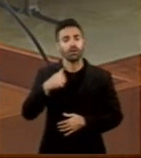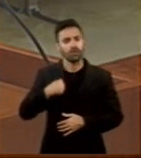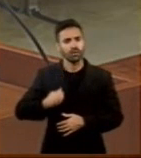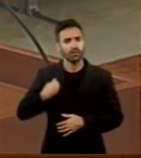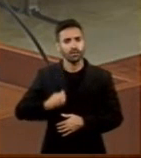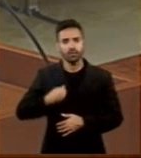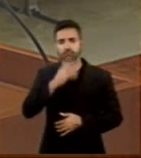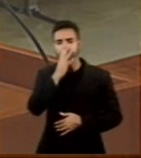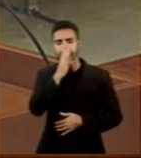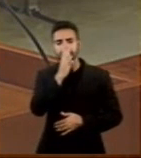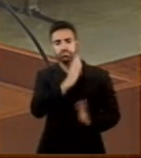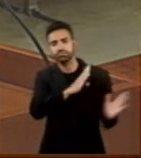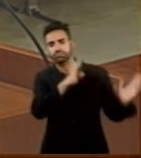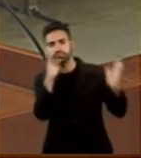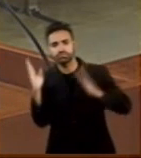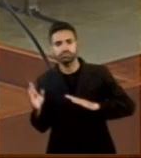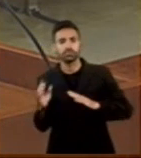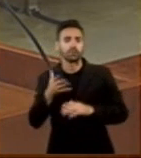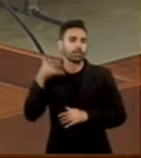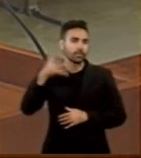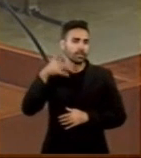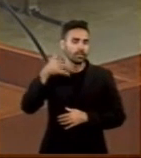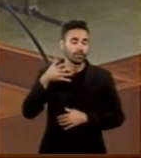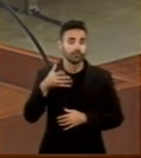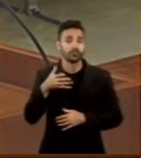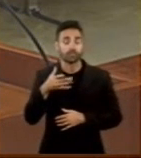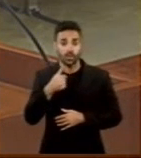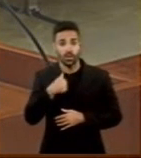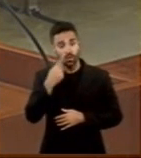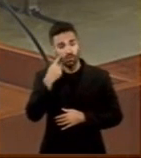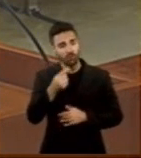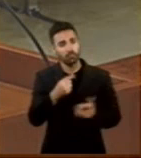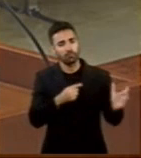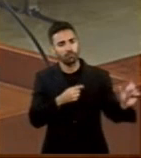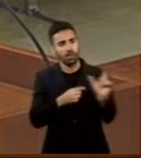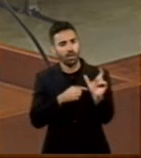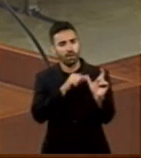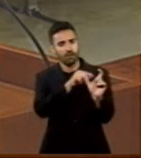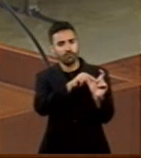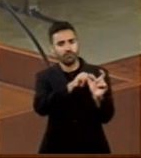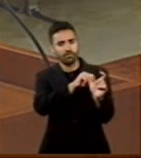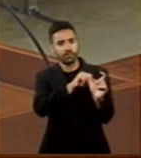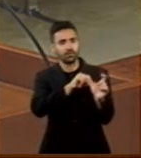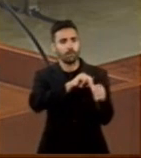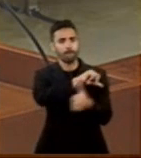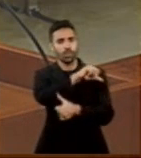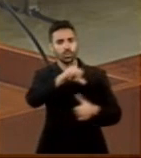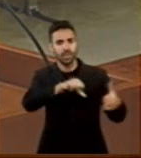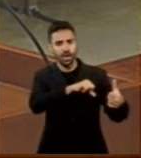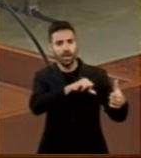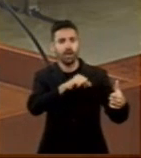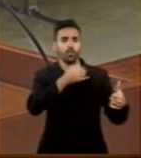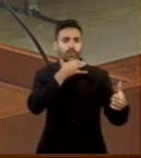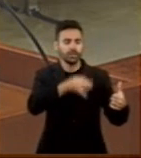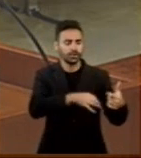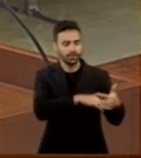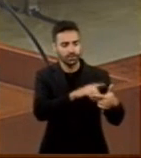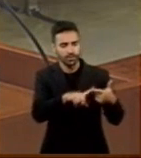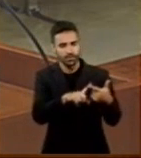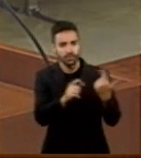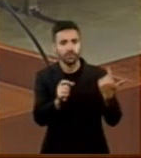inteiro assistindo sustentações orais e ouvi algumas expressões como mudar entendimento, defender